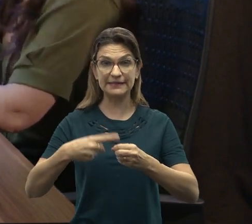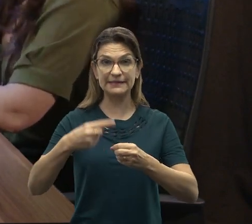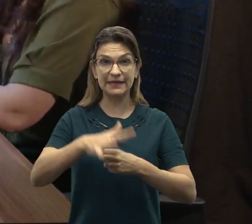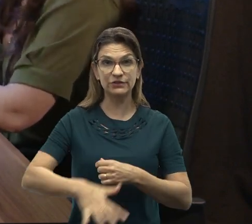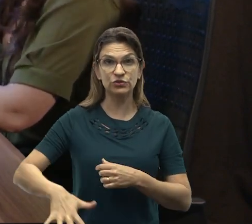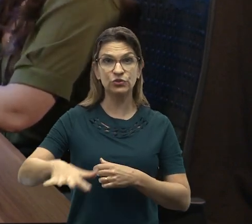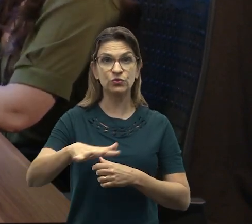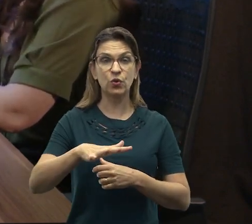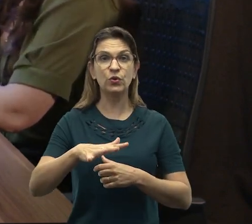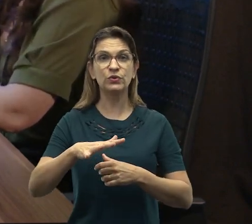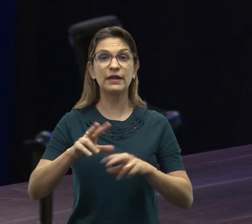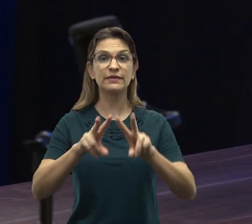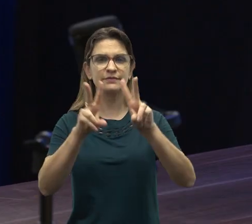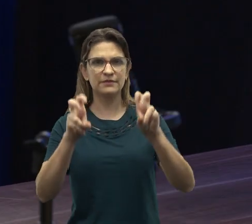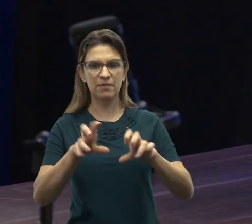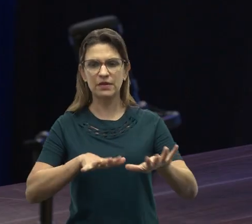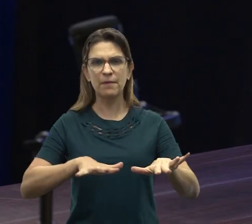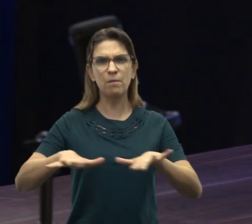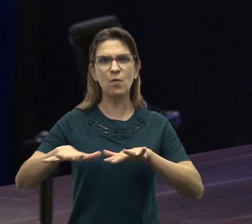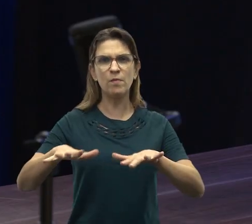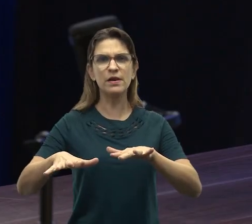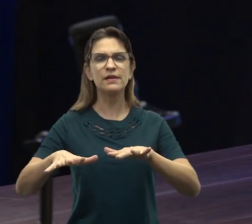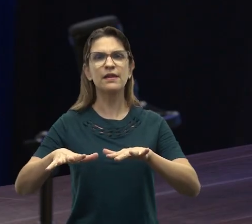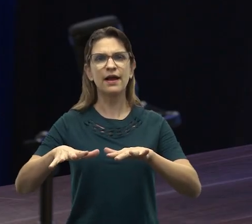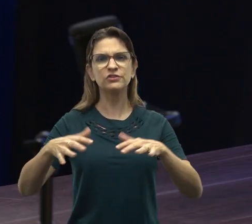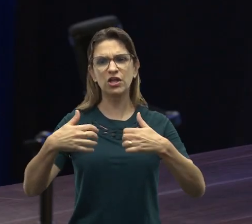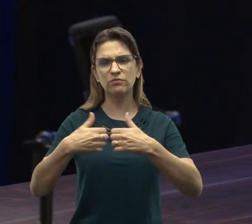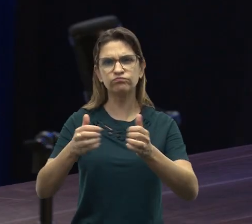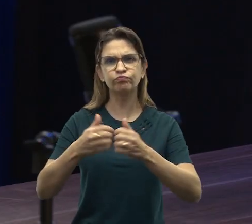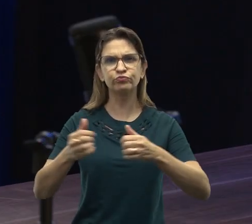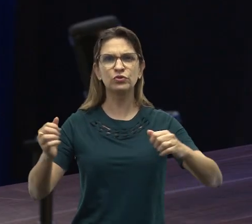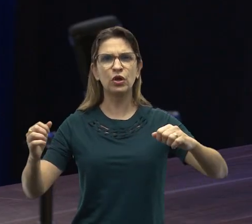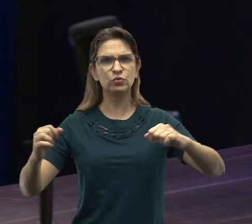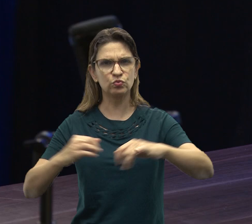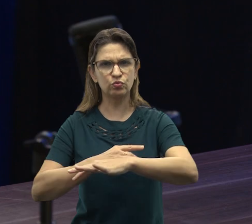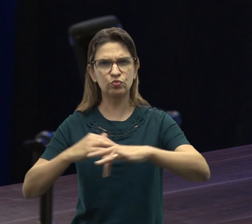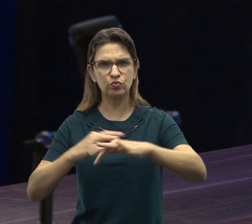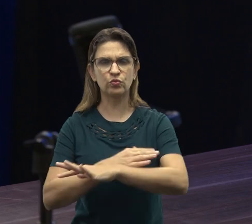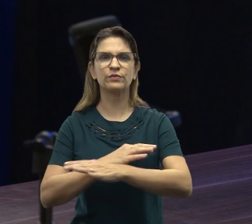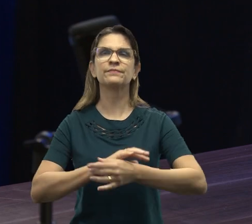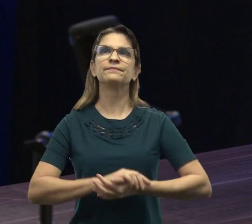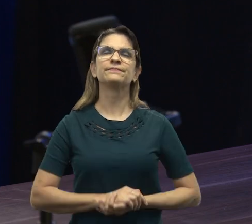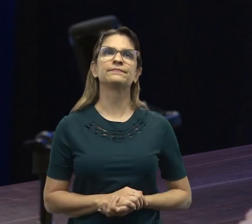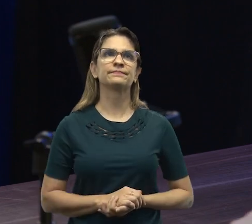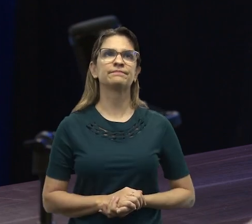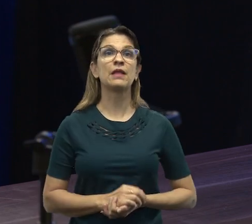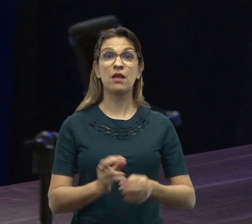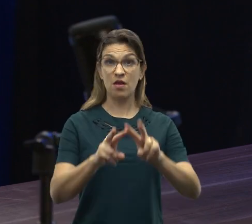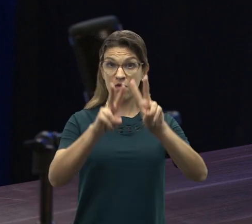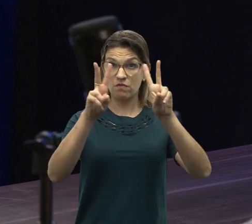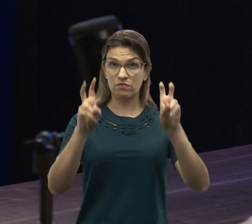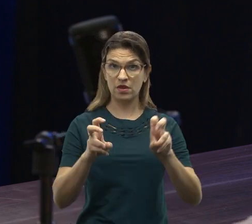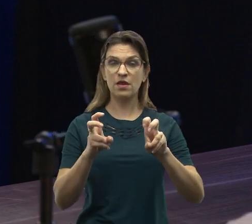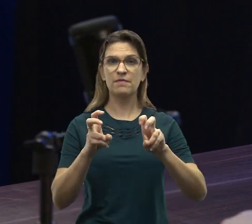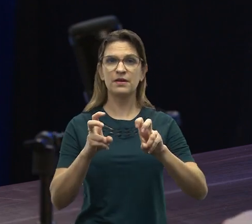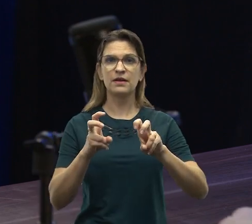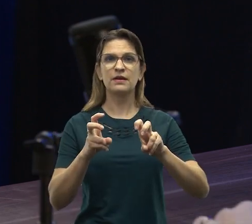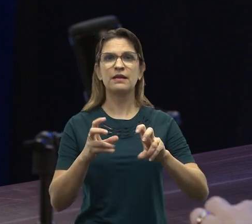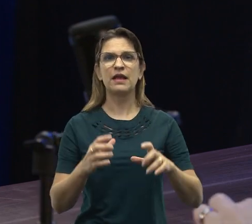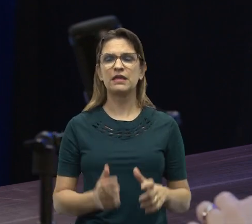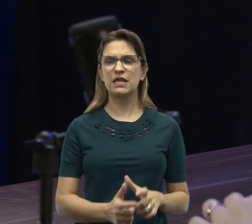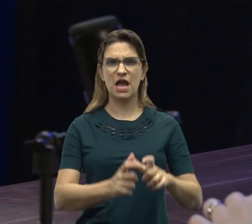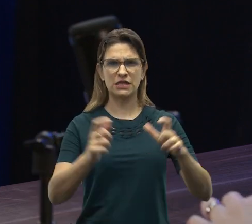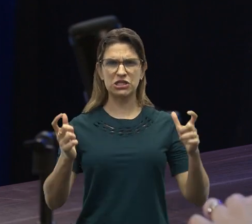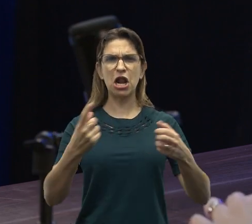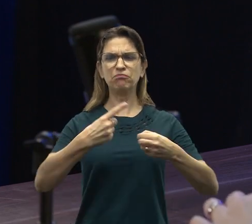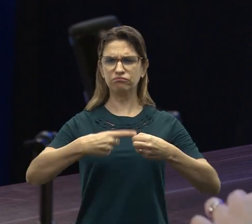mobilidade urbana? Esse é um assunto que grandes capitais que realmente priorizaram a política de mobilidade urbana